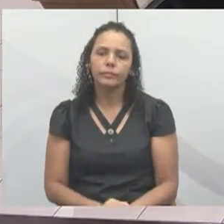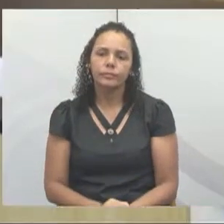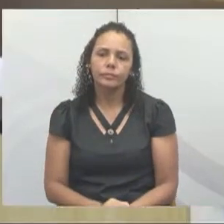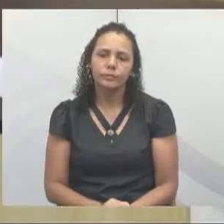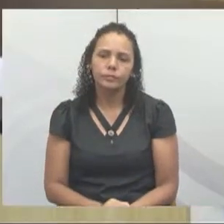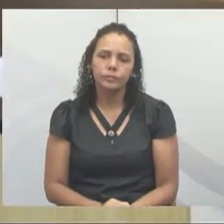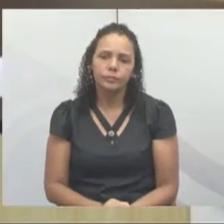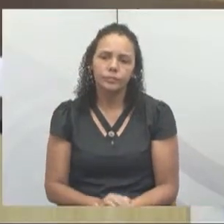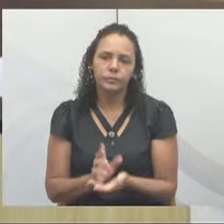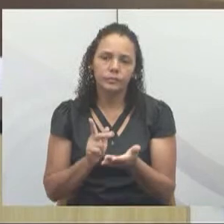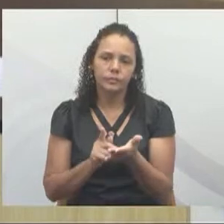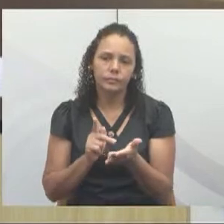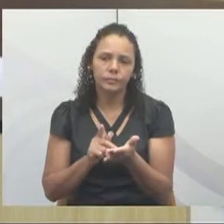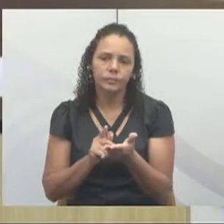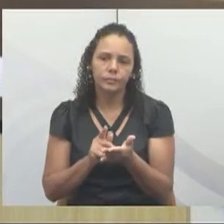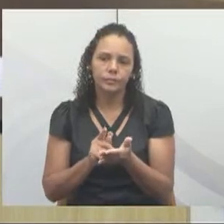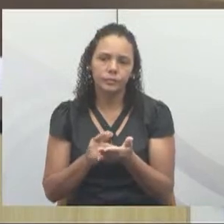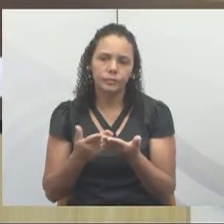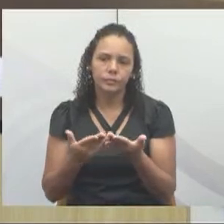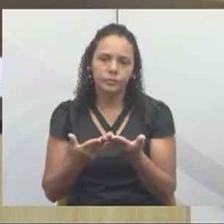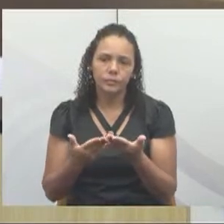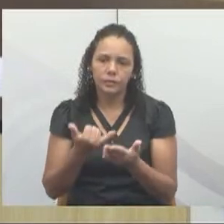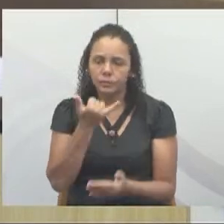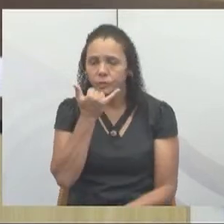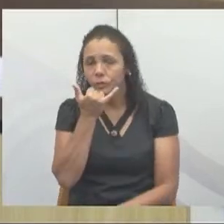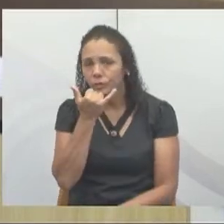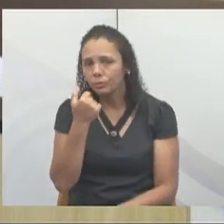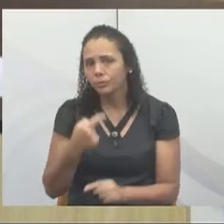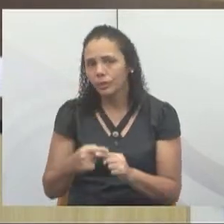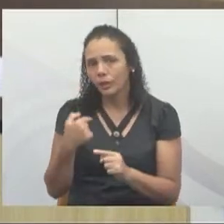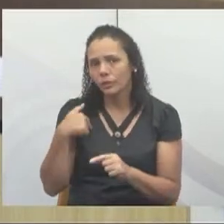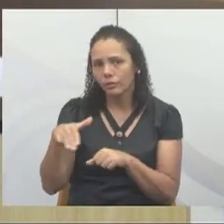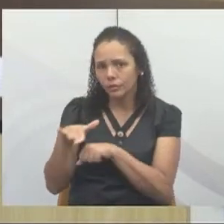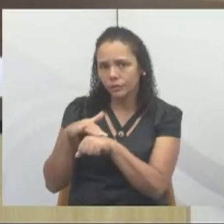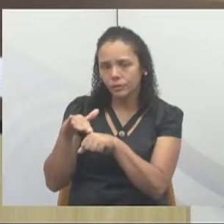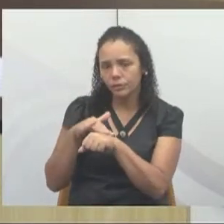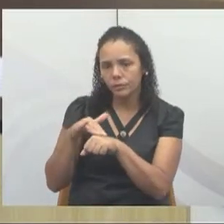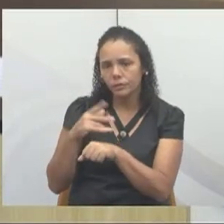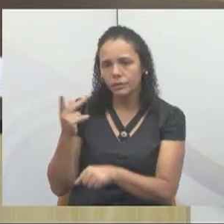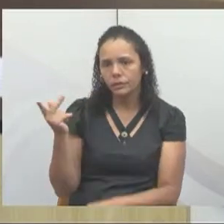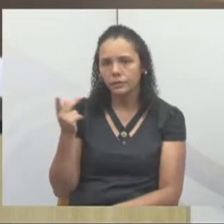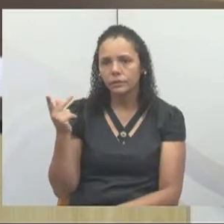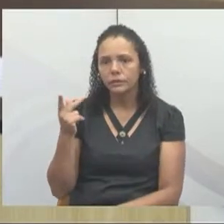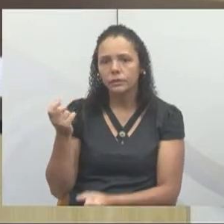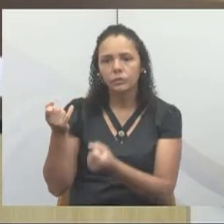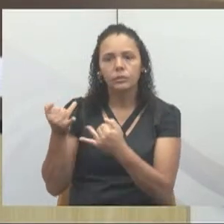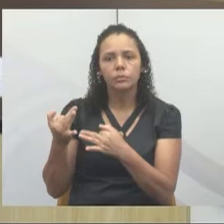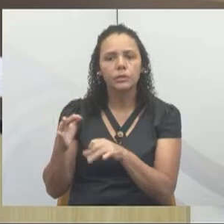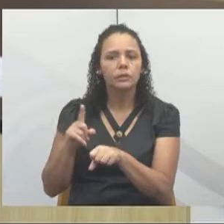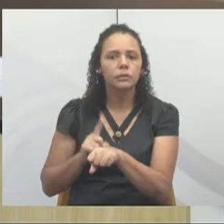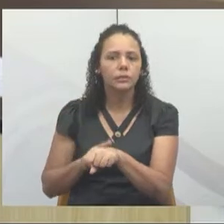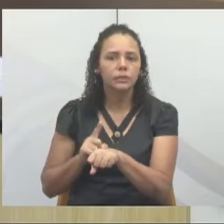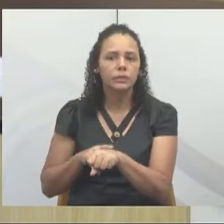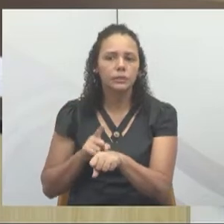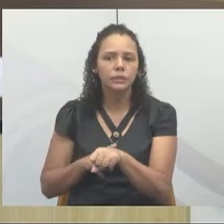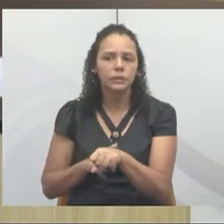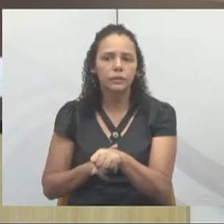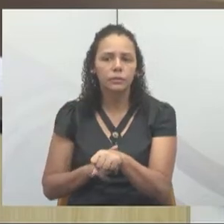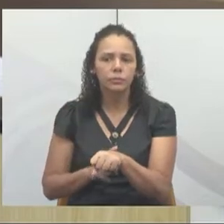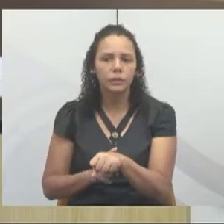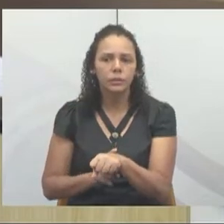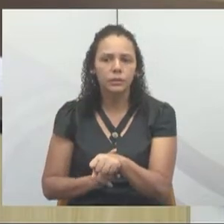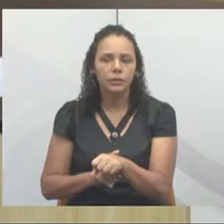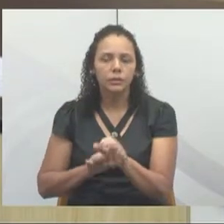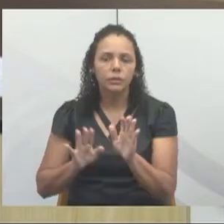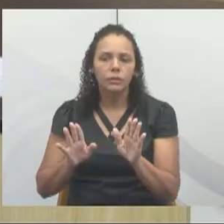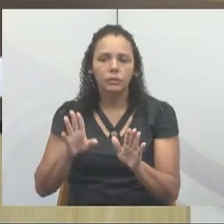Na verdade é o seguinte, desculpa que eu estava conversando com eles aqui sobre a questão do tempo, né? E no caso o vereador